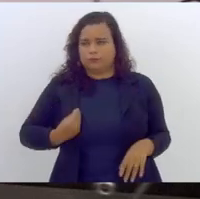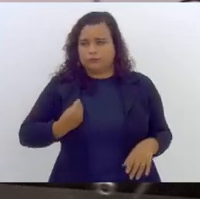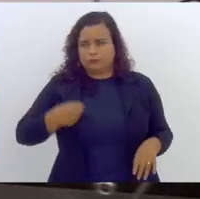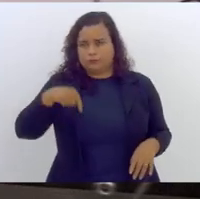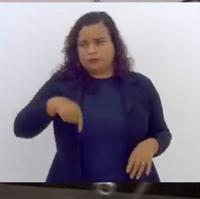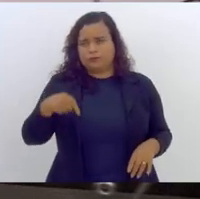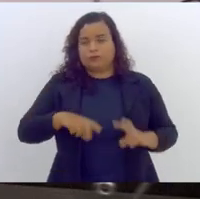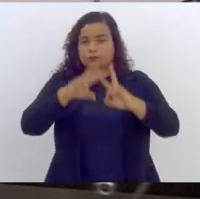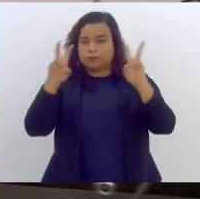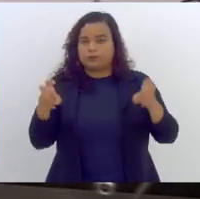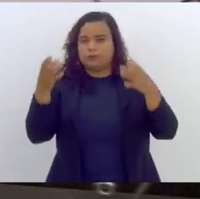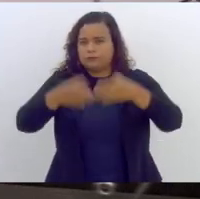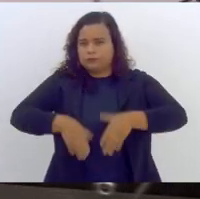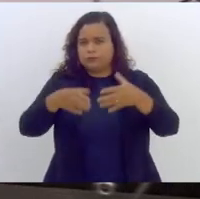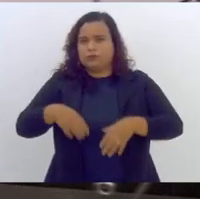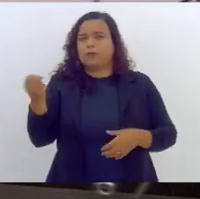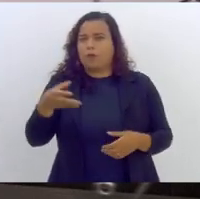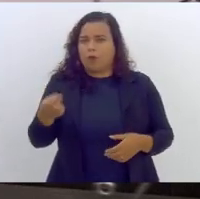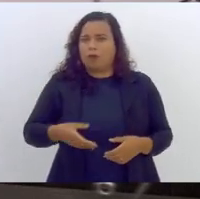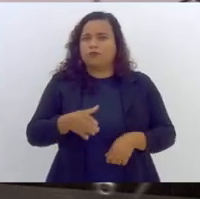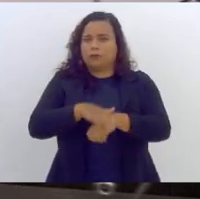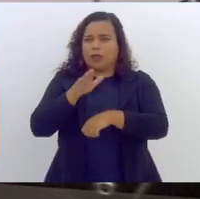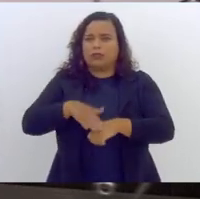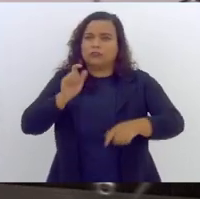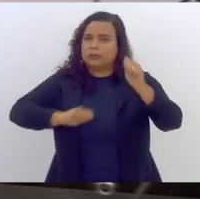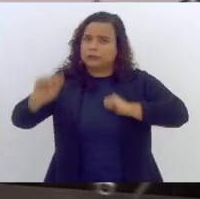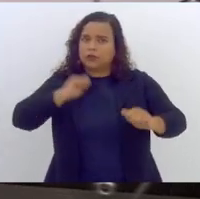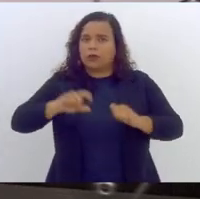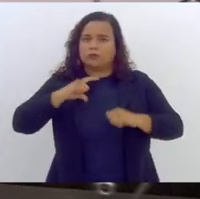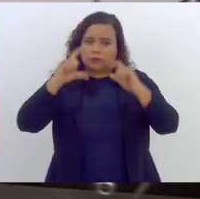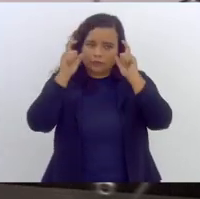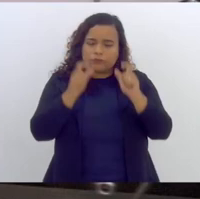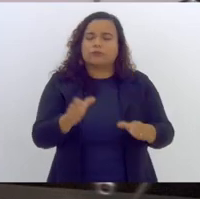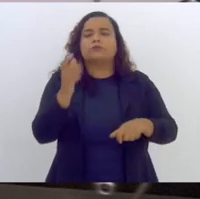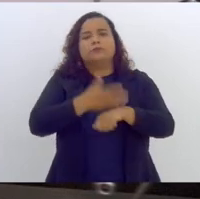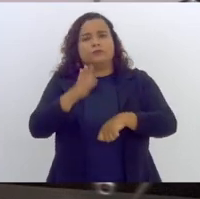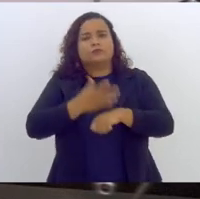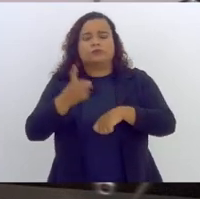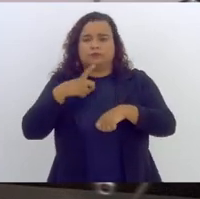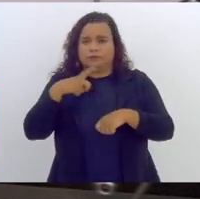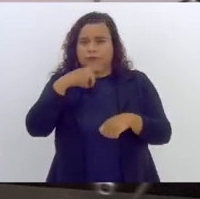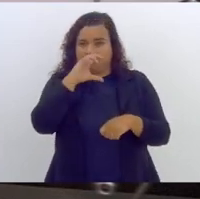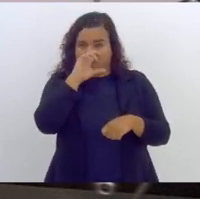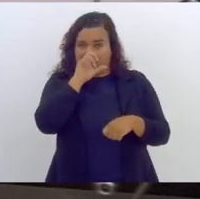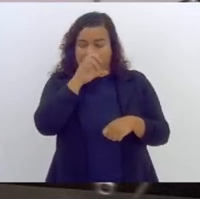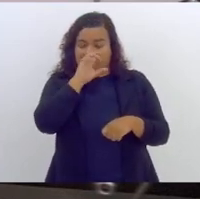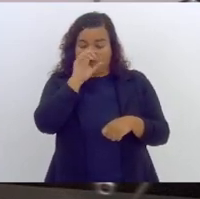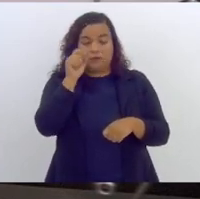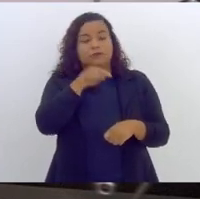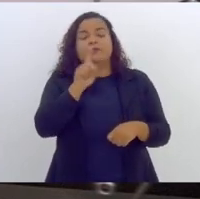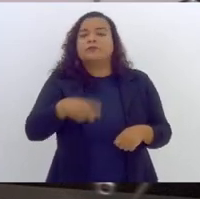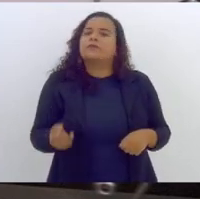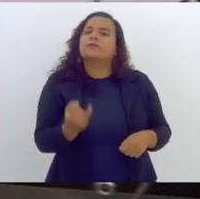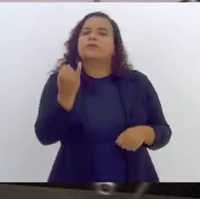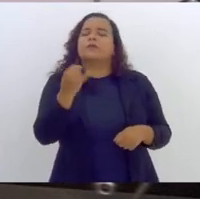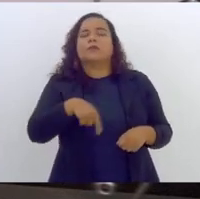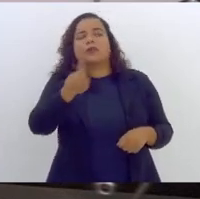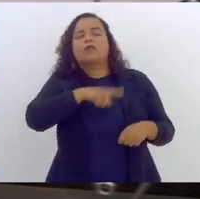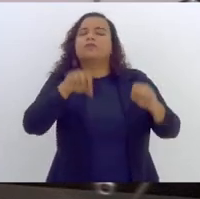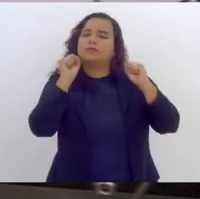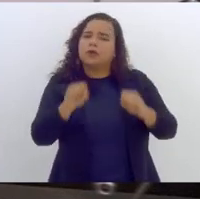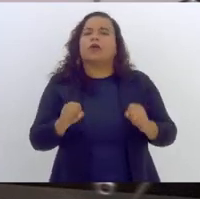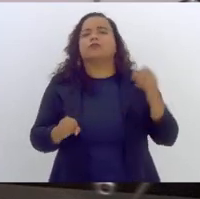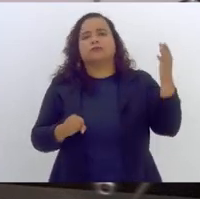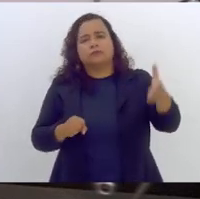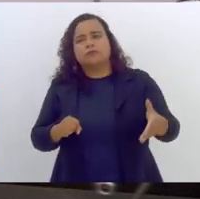relacionada esse concursos mais novos que estão ansiosos então em treinamento muito salutar é podem ir na